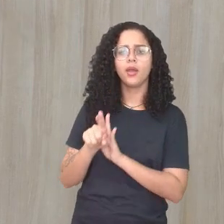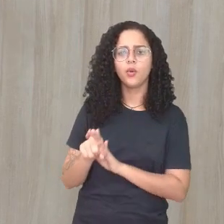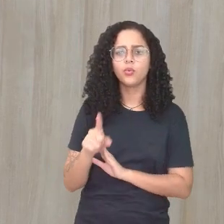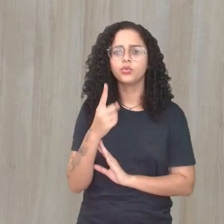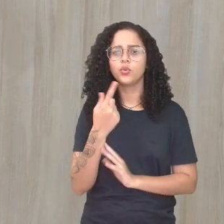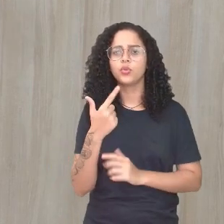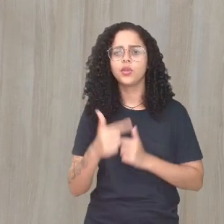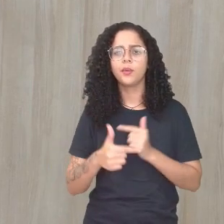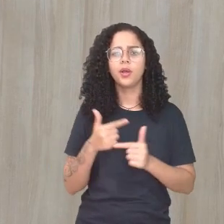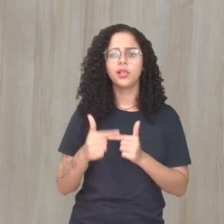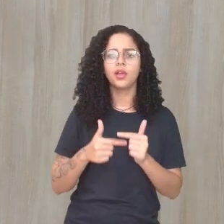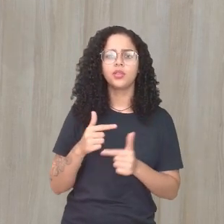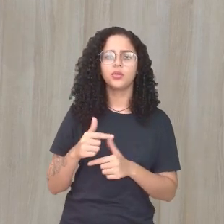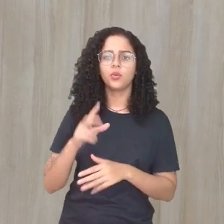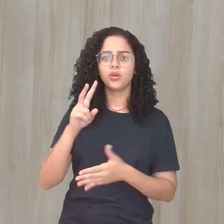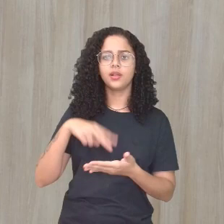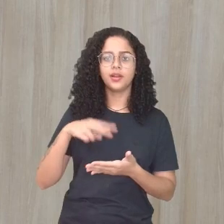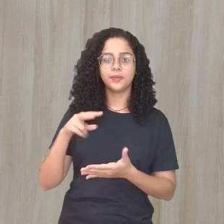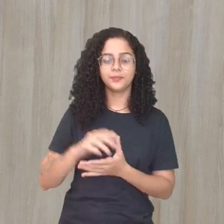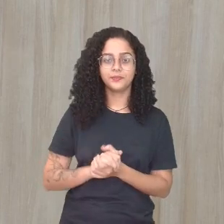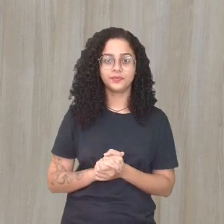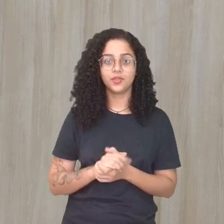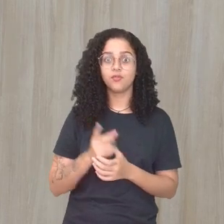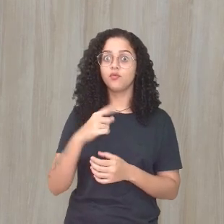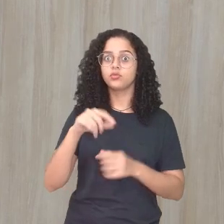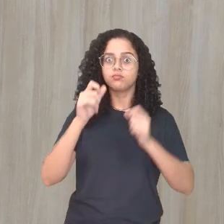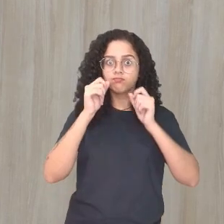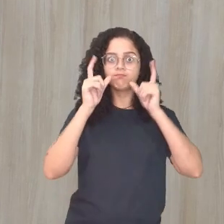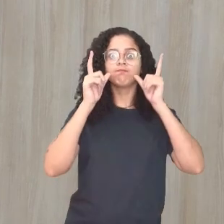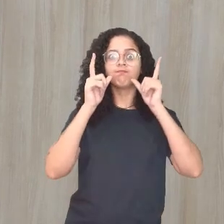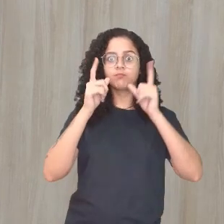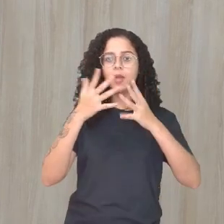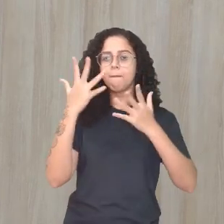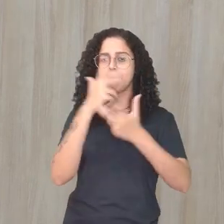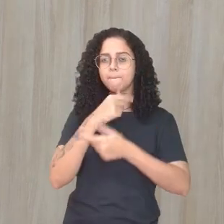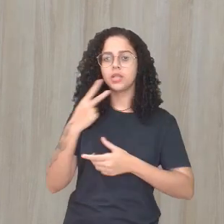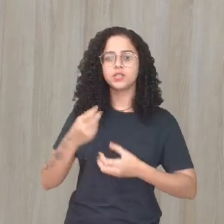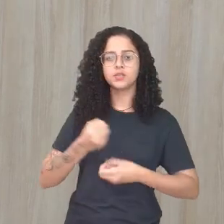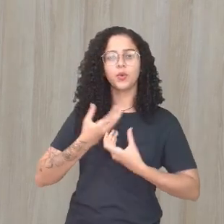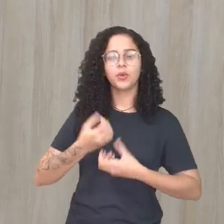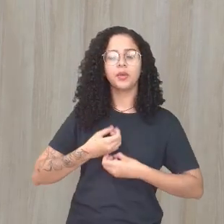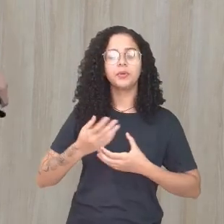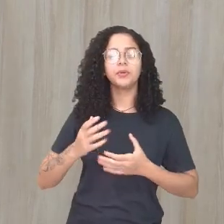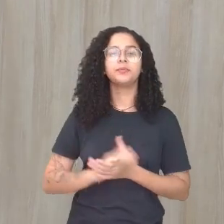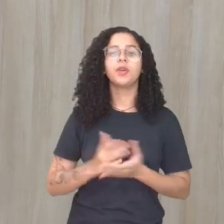um Trabalhador que Lê, certo? Vocês vão se espantar com a beleza desse poema.